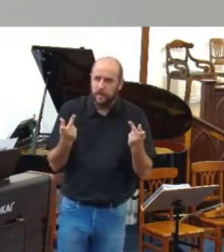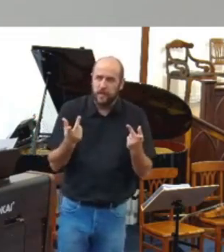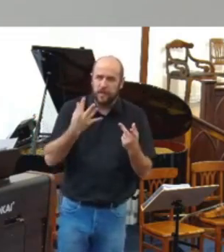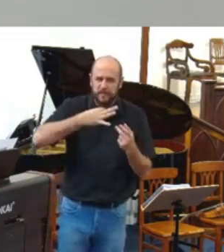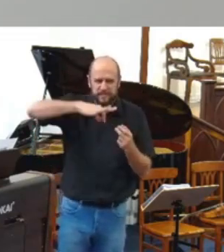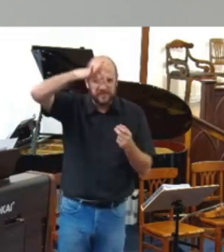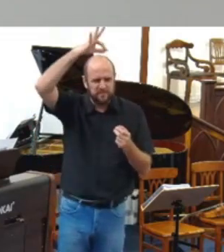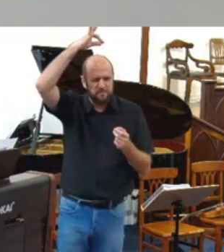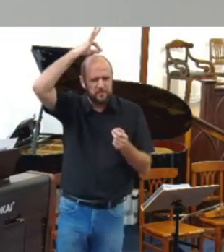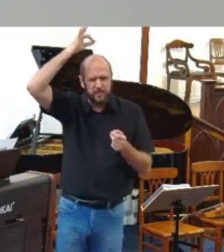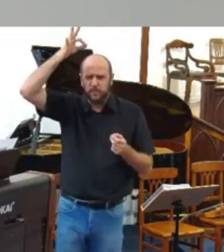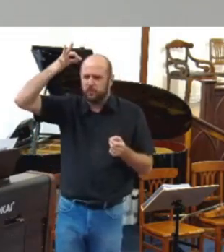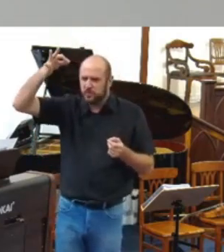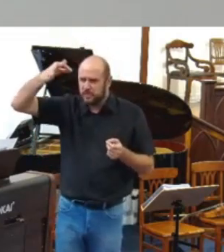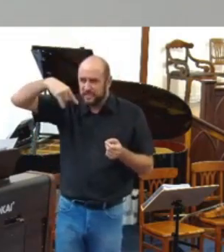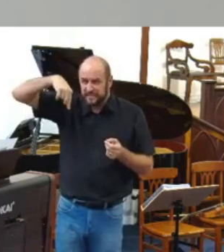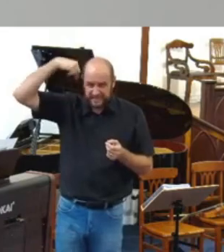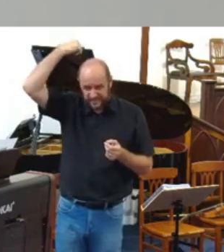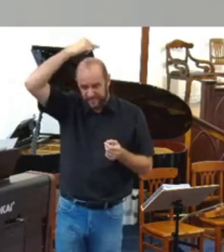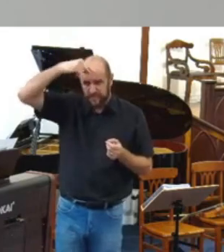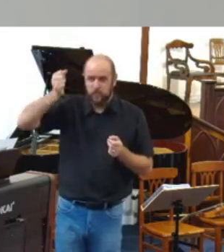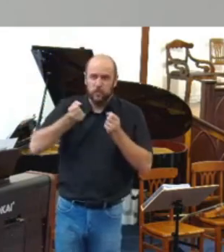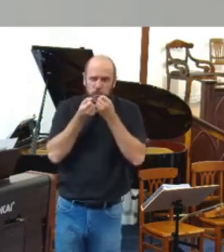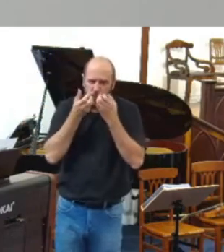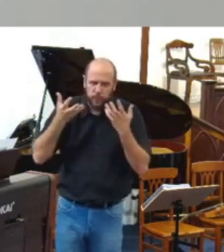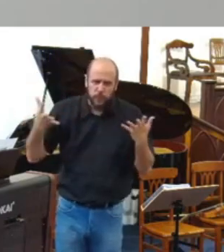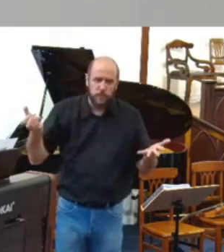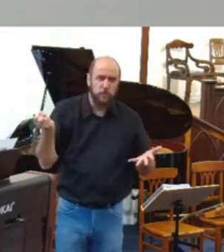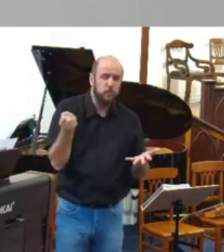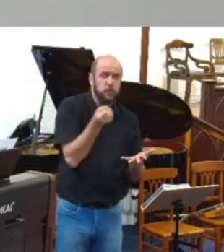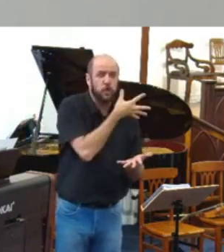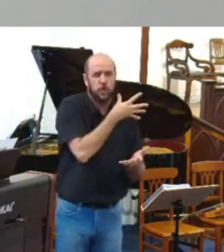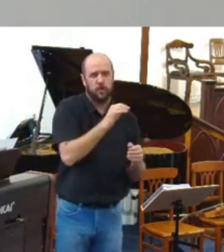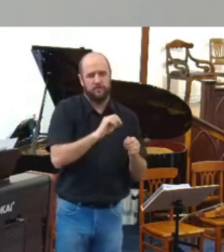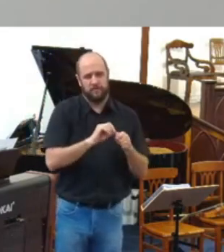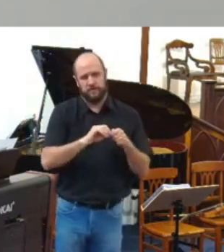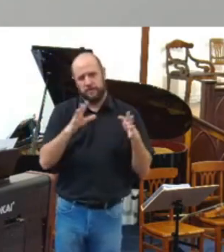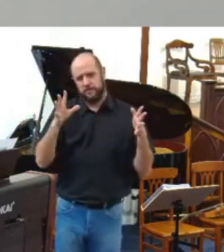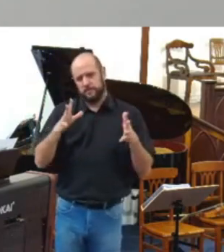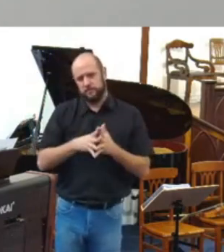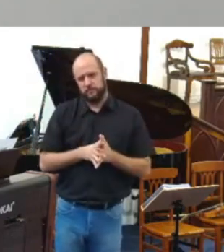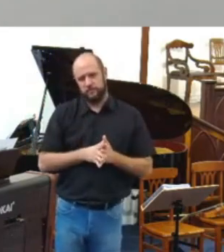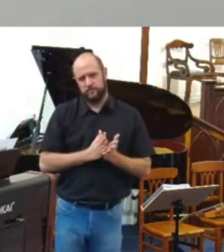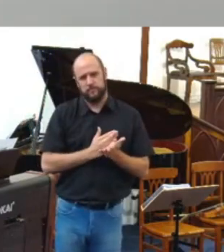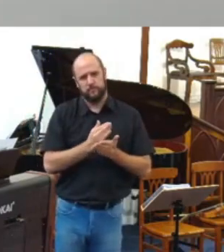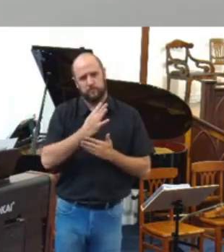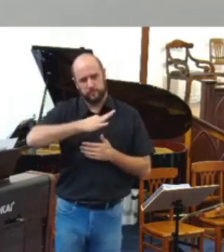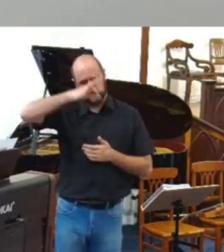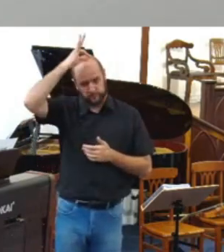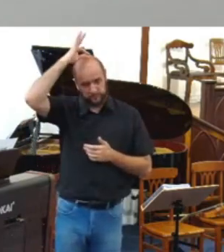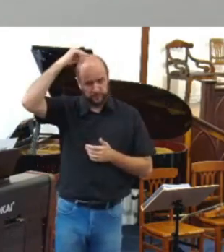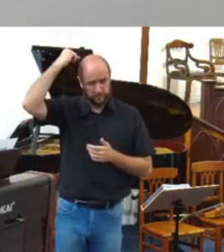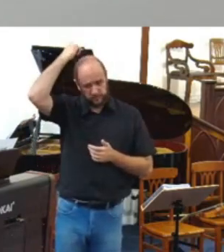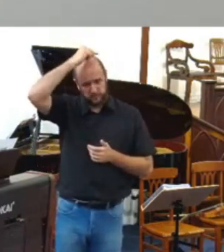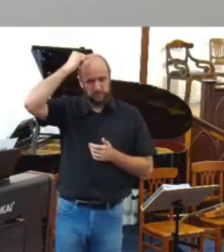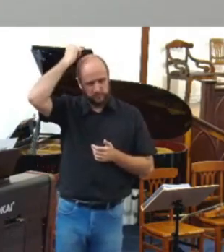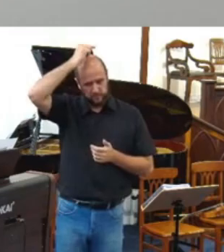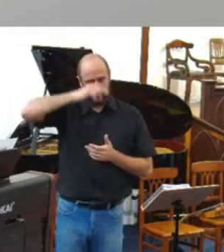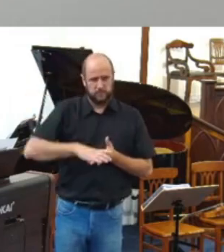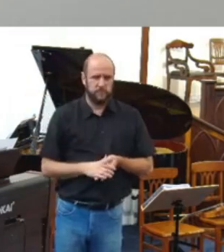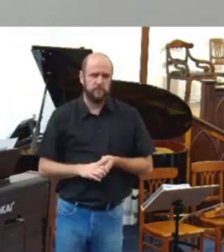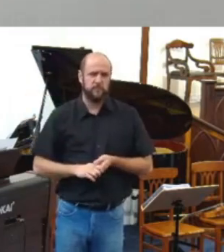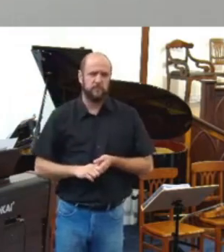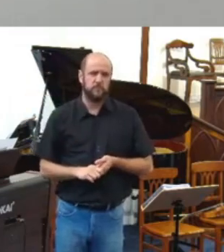Espírito Santo. Essa nova criação, ela tem origem no Espírito Santo. Não é pouco isso não,